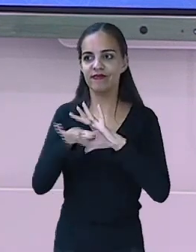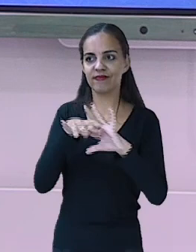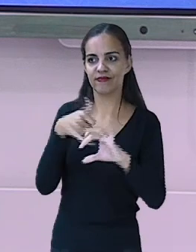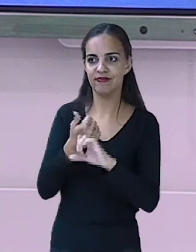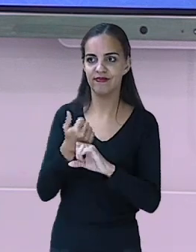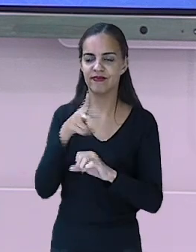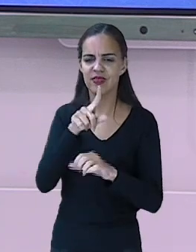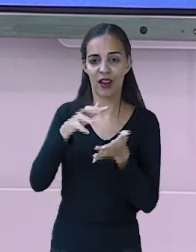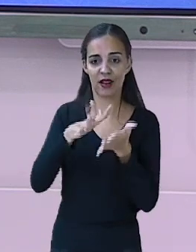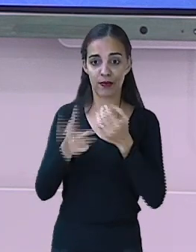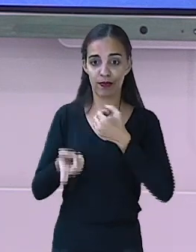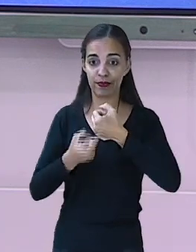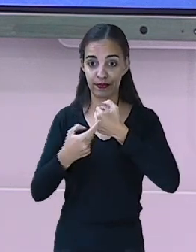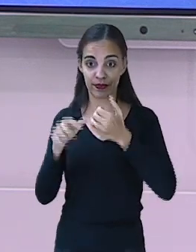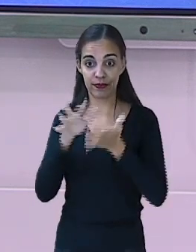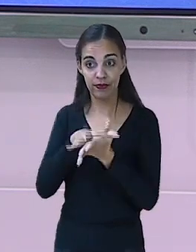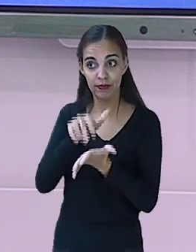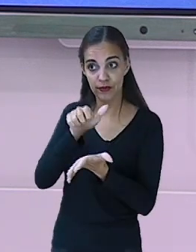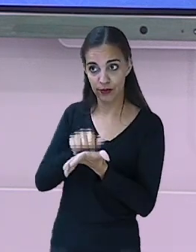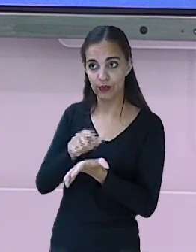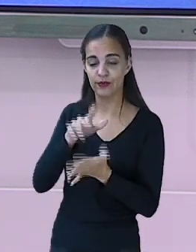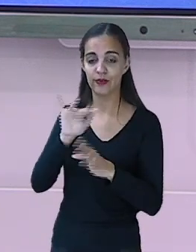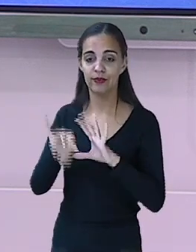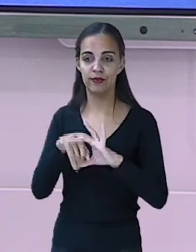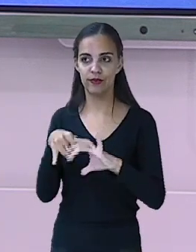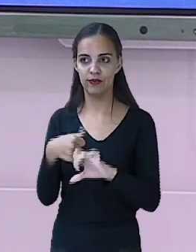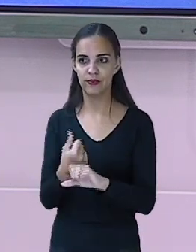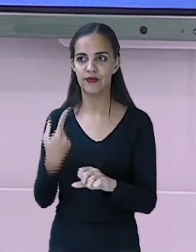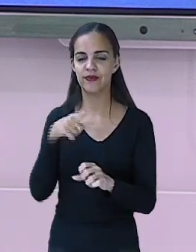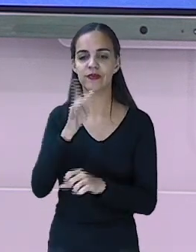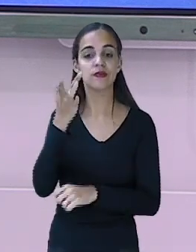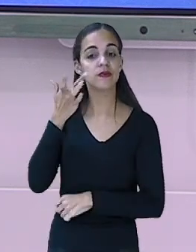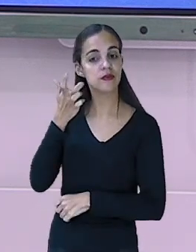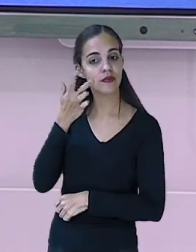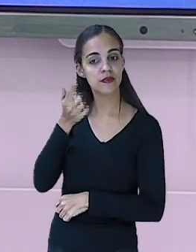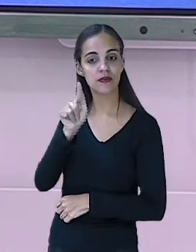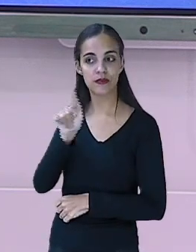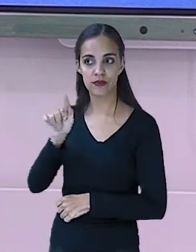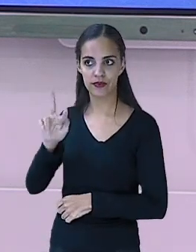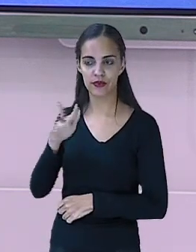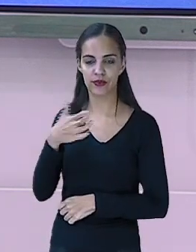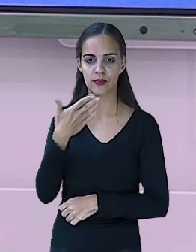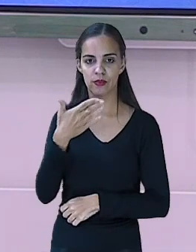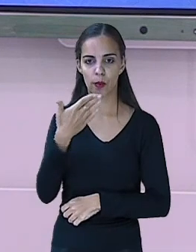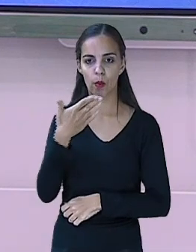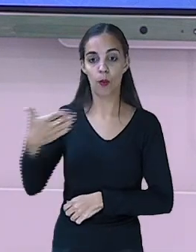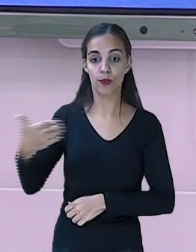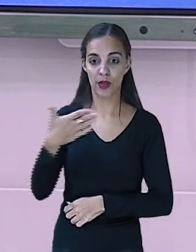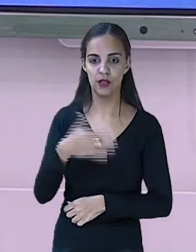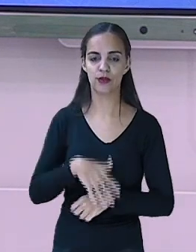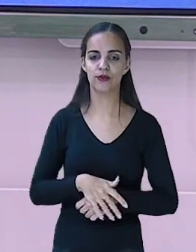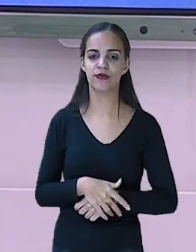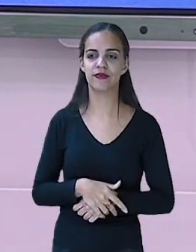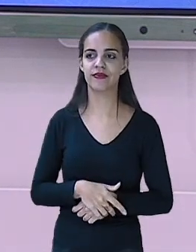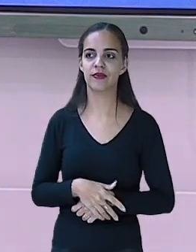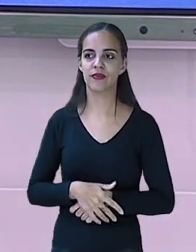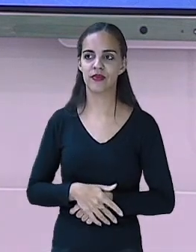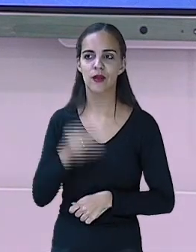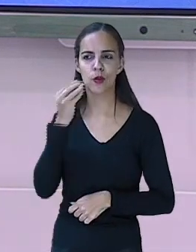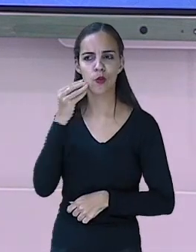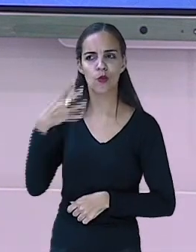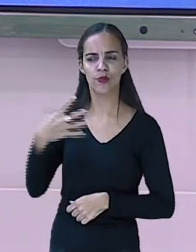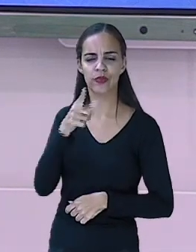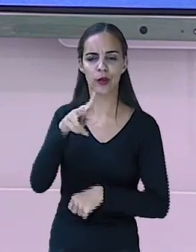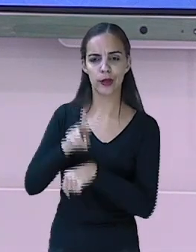se inscreva no nosso canal do YouTube smed GV o Beijo